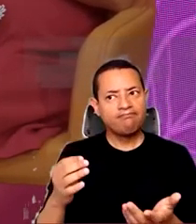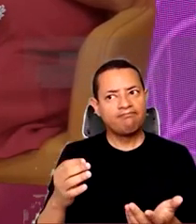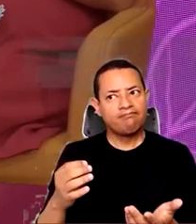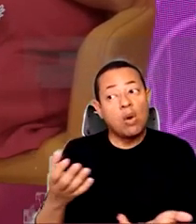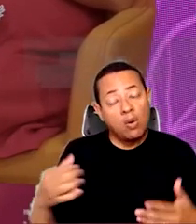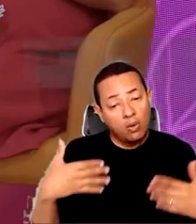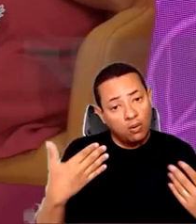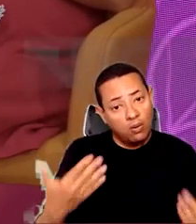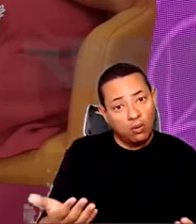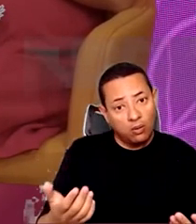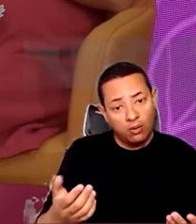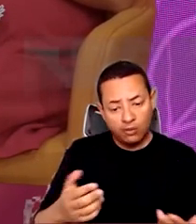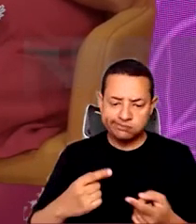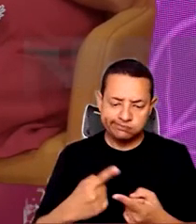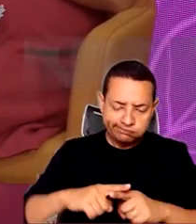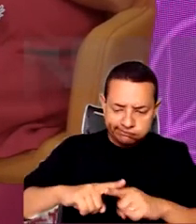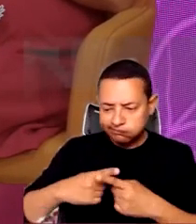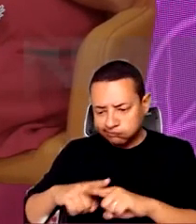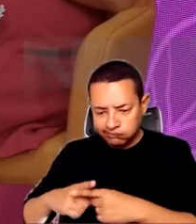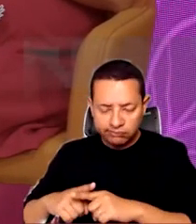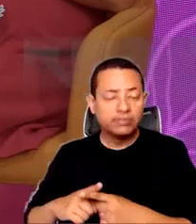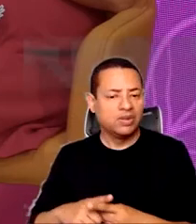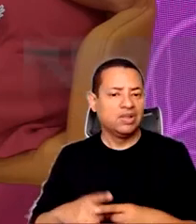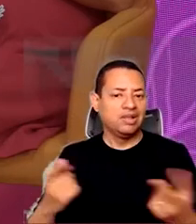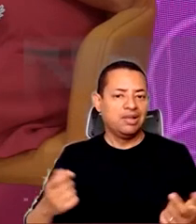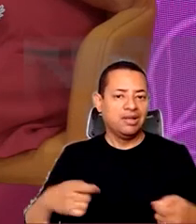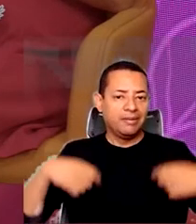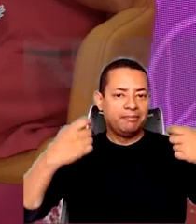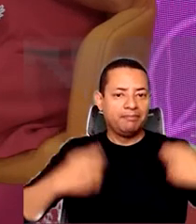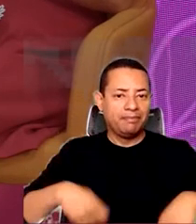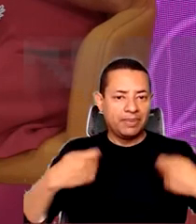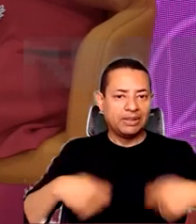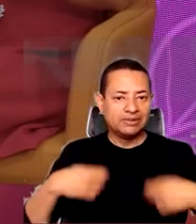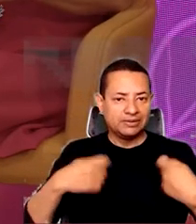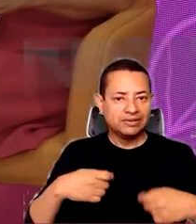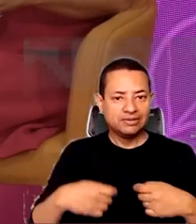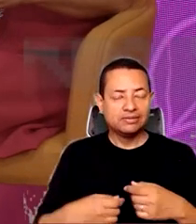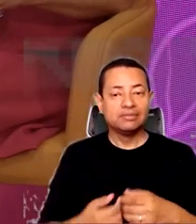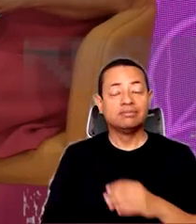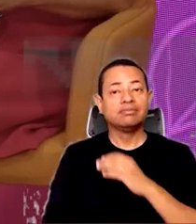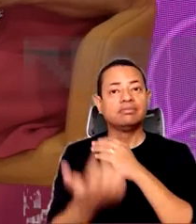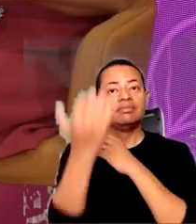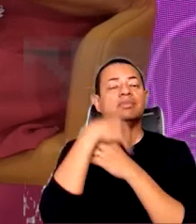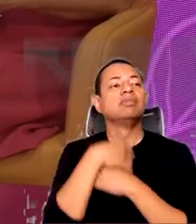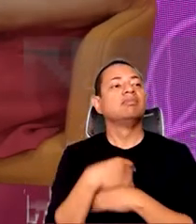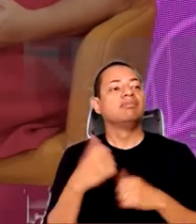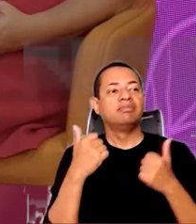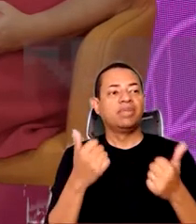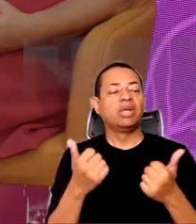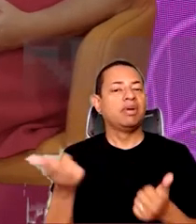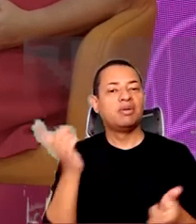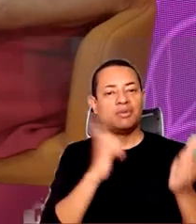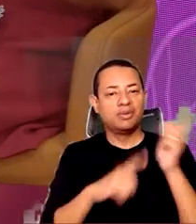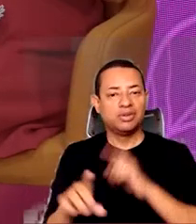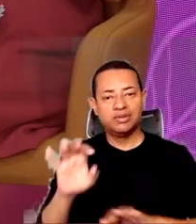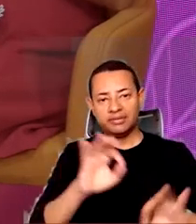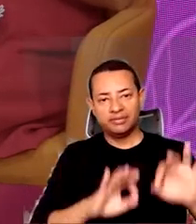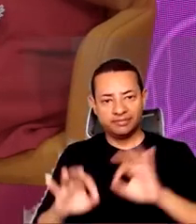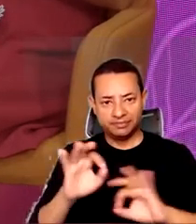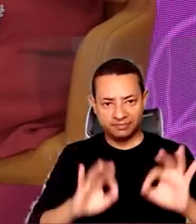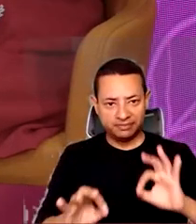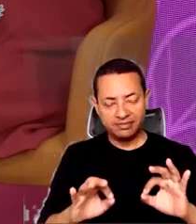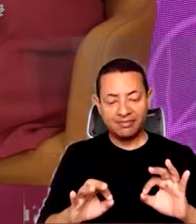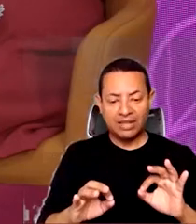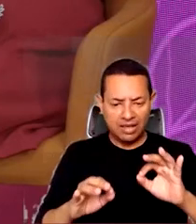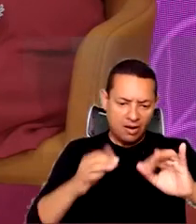mão de uma de uma crocheteira que ela precisa estar bem para poder produzir para emanar